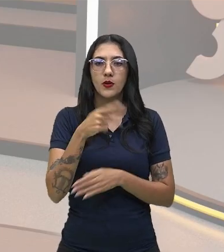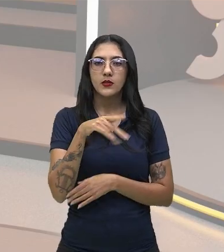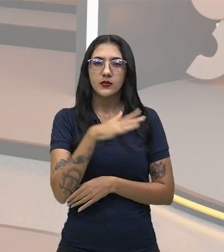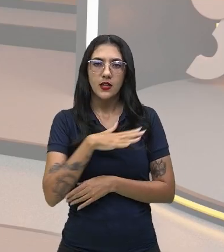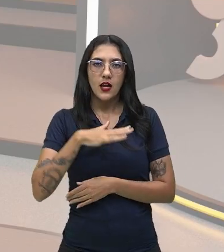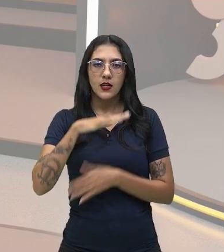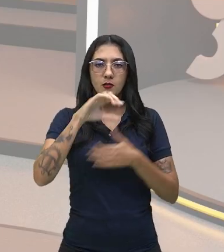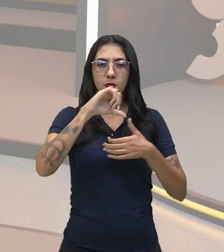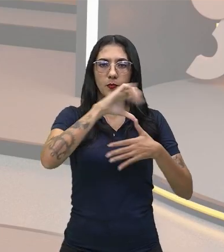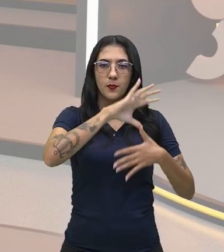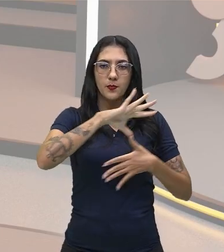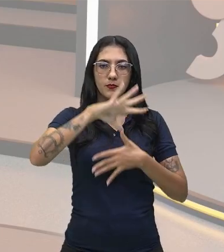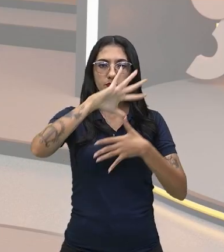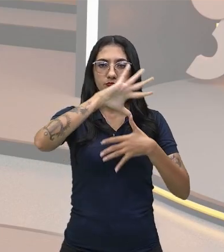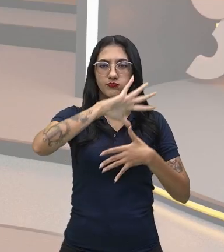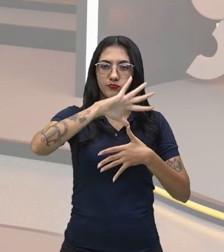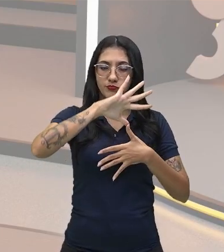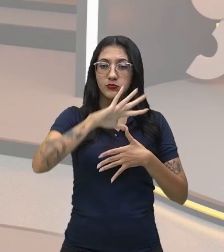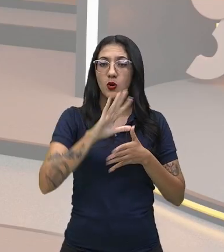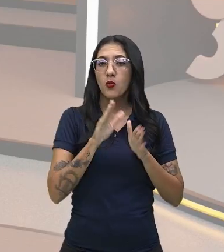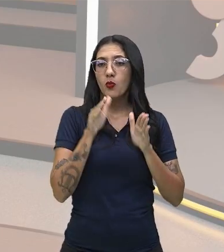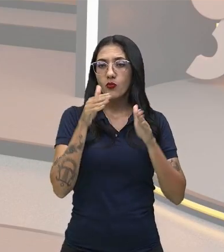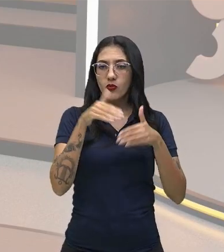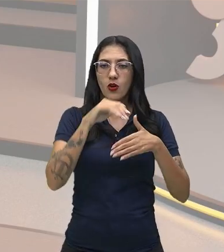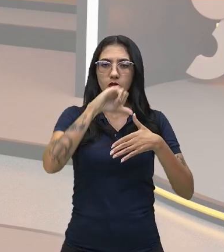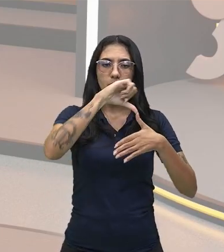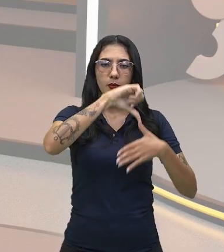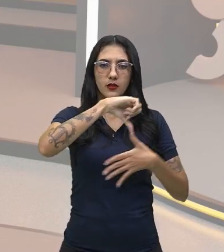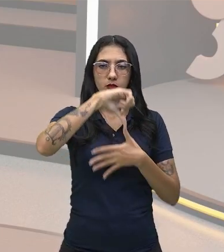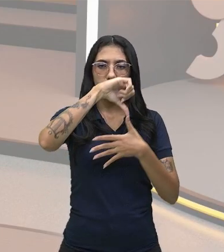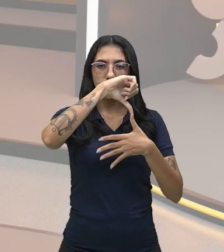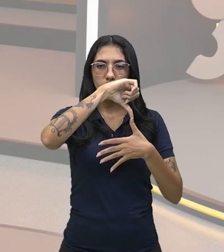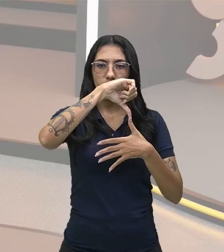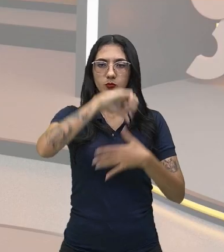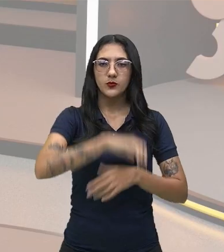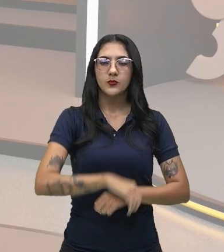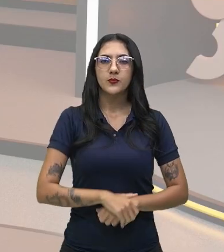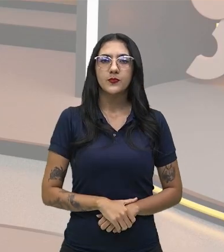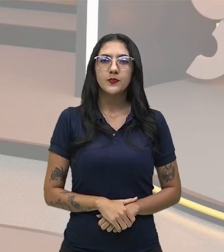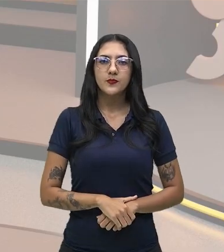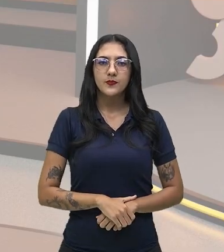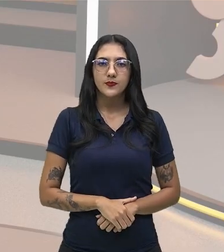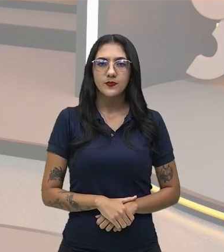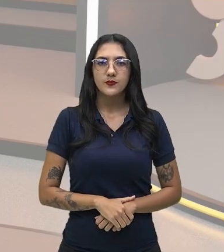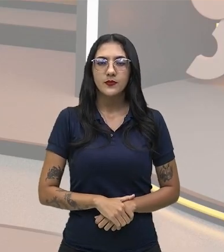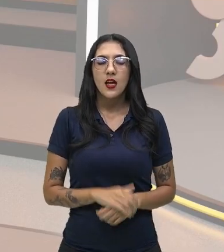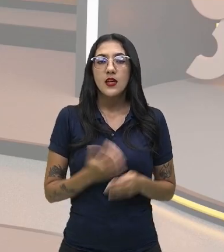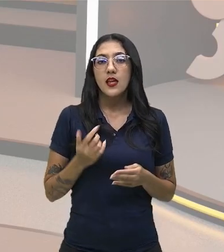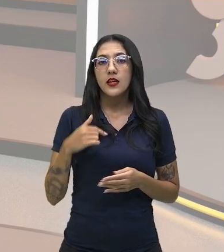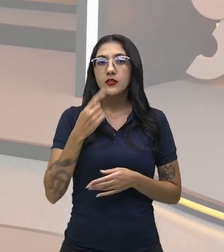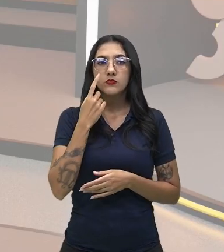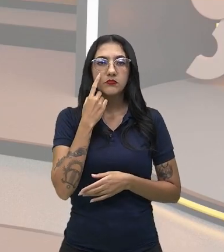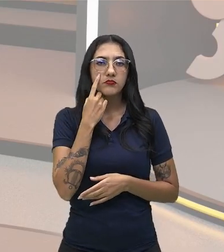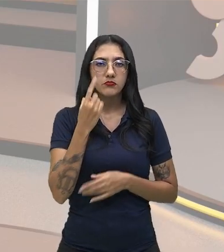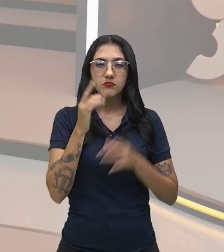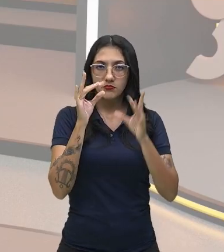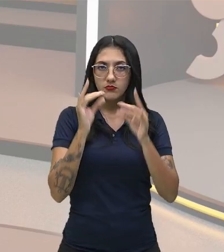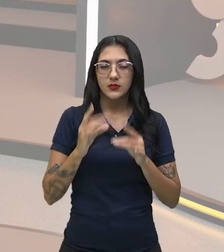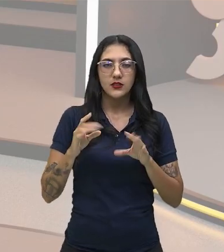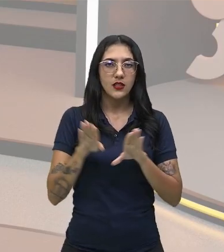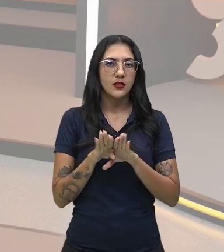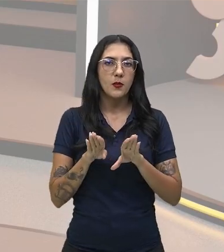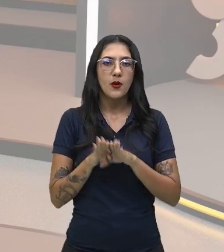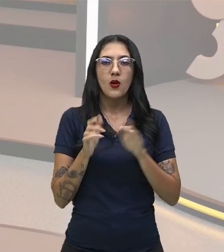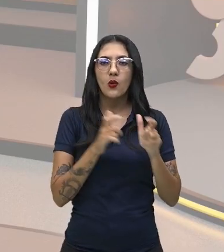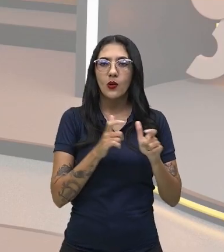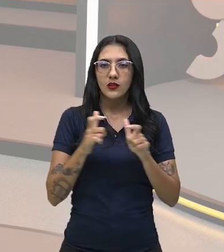mais precisamente da América do Sul. E aí a gente vai continuar verificando a localização do